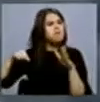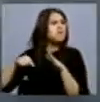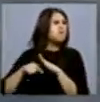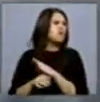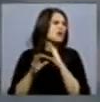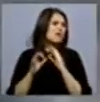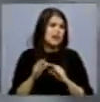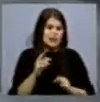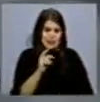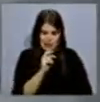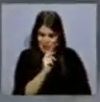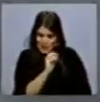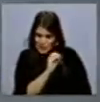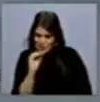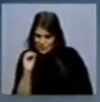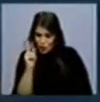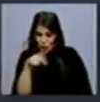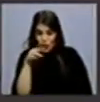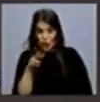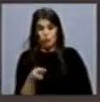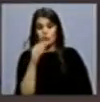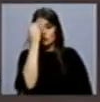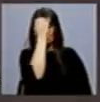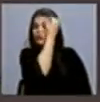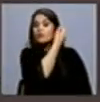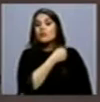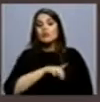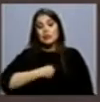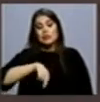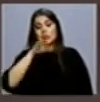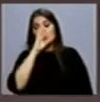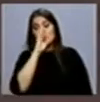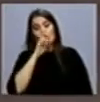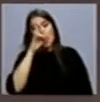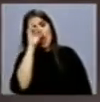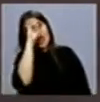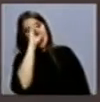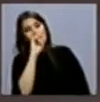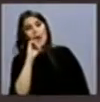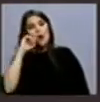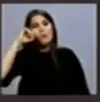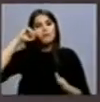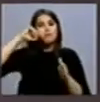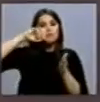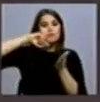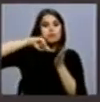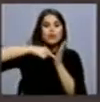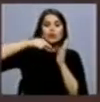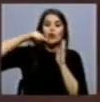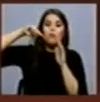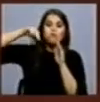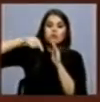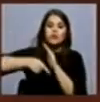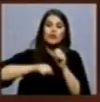de 300 km. Se nós nos lembrarmos que o ponto mais profundo do nosso oceano tem pouco mais de 12 km,